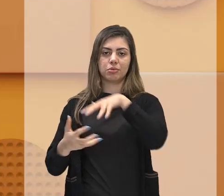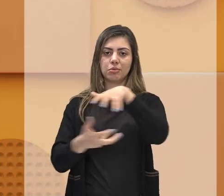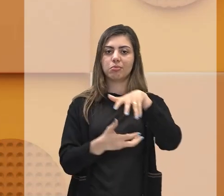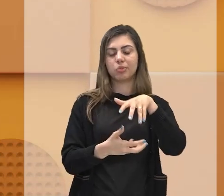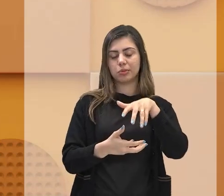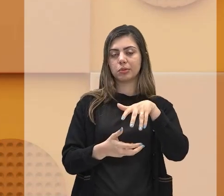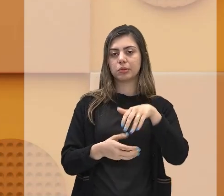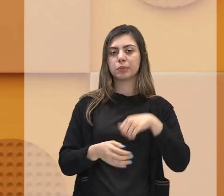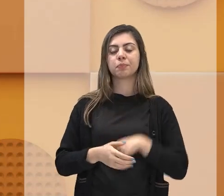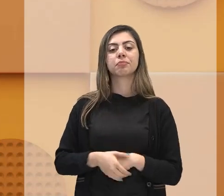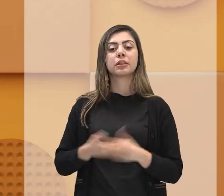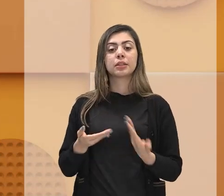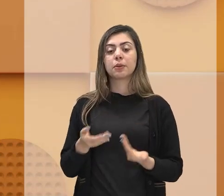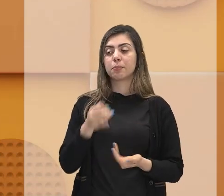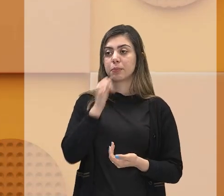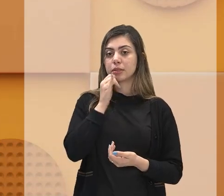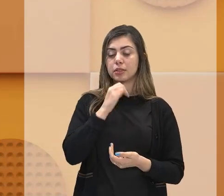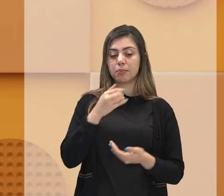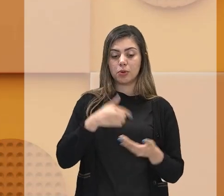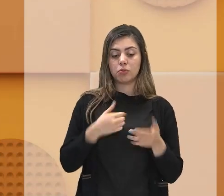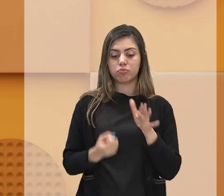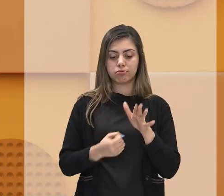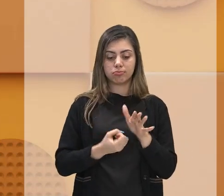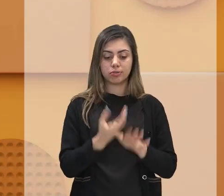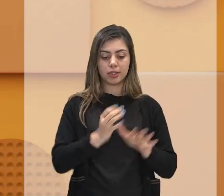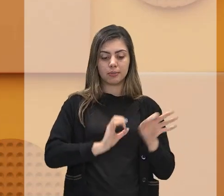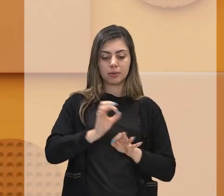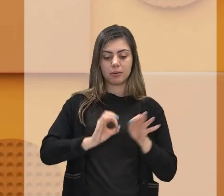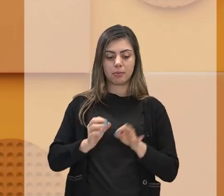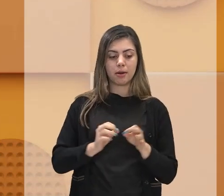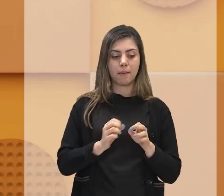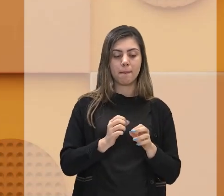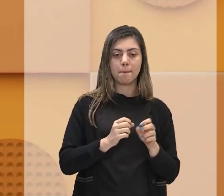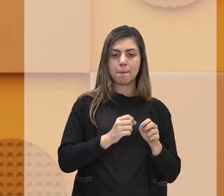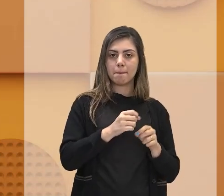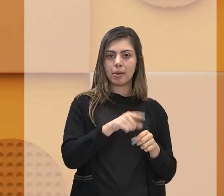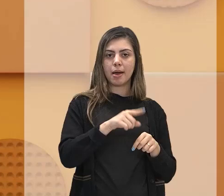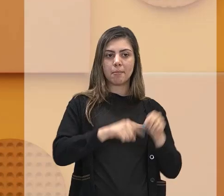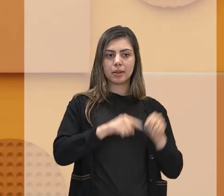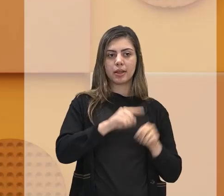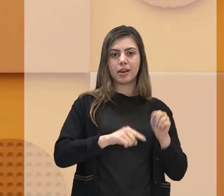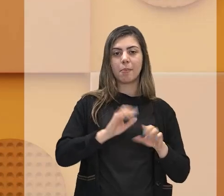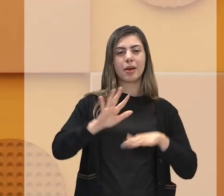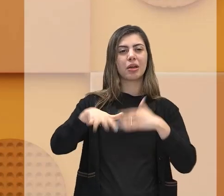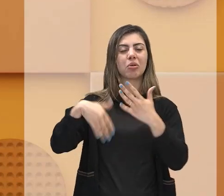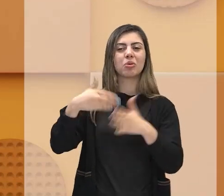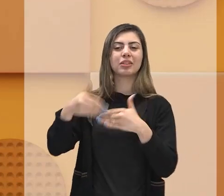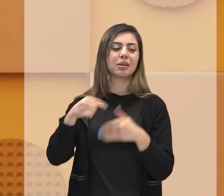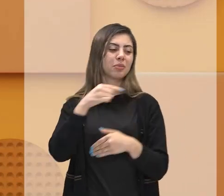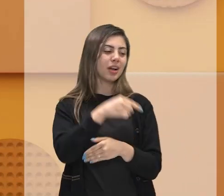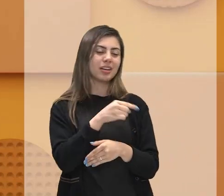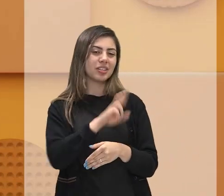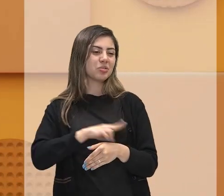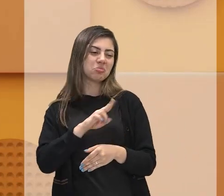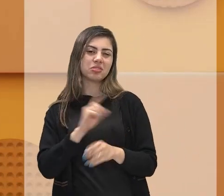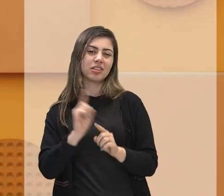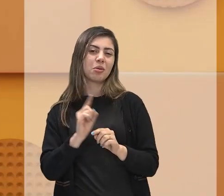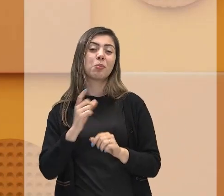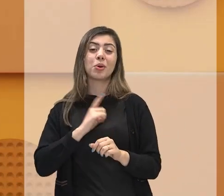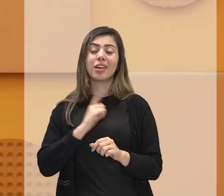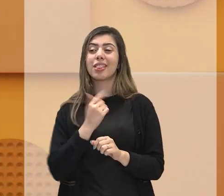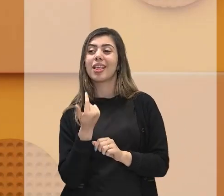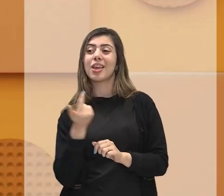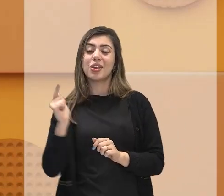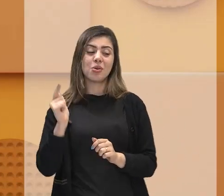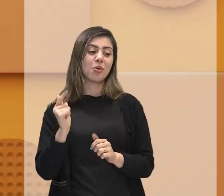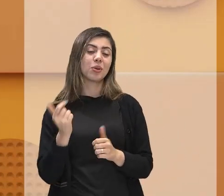um produto X é produzido hoje, daqui a algum tempo ele não serve mais, porque vai haver outro produto mais avançado,